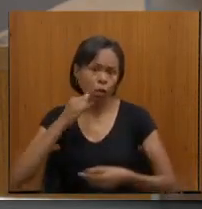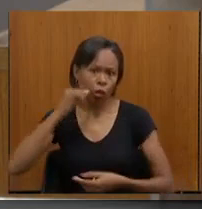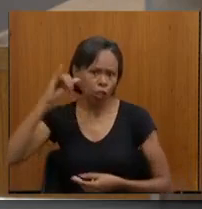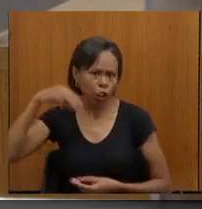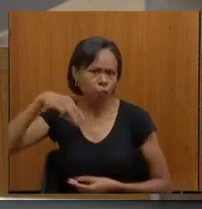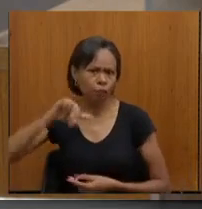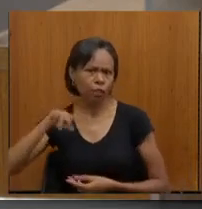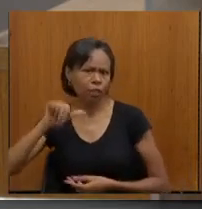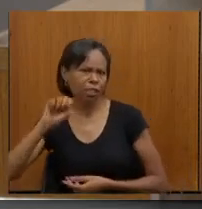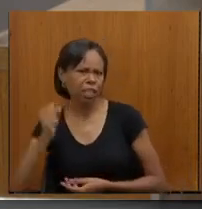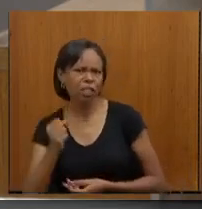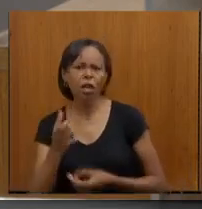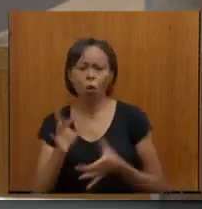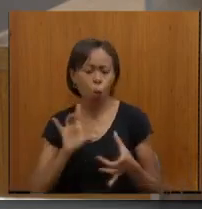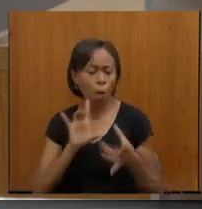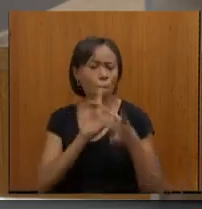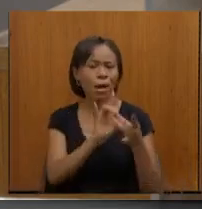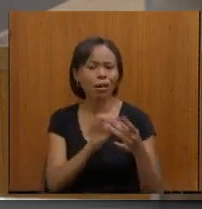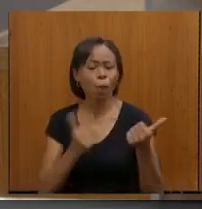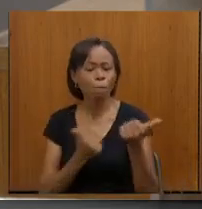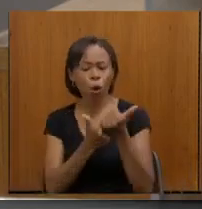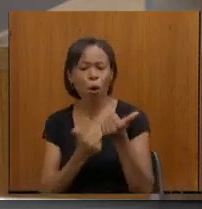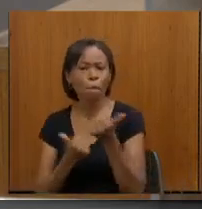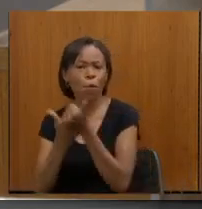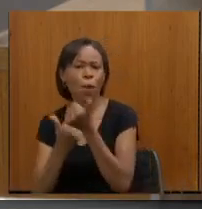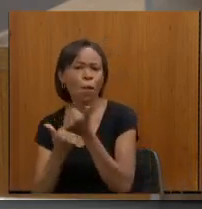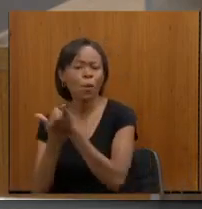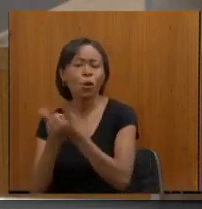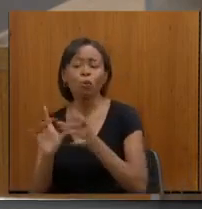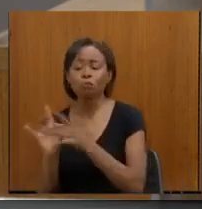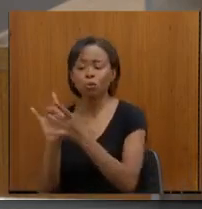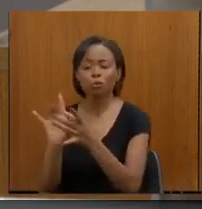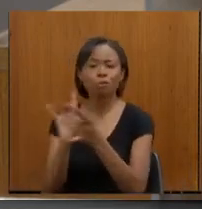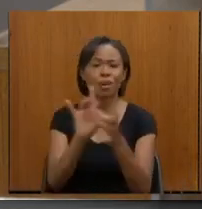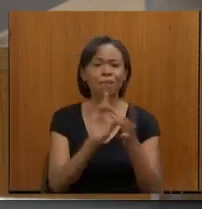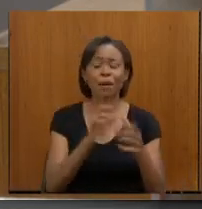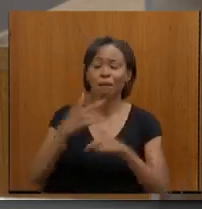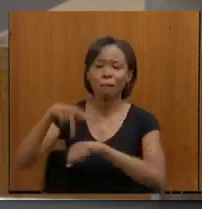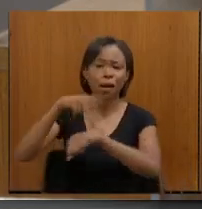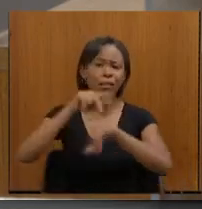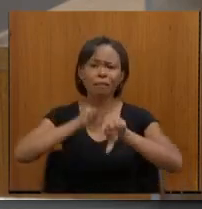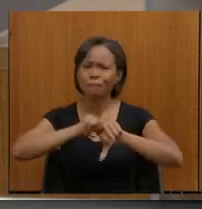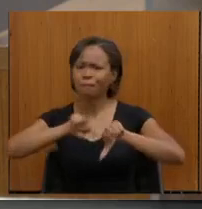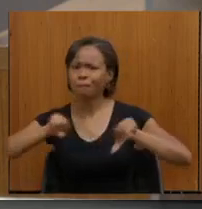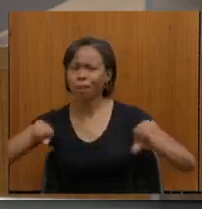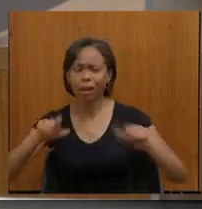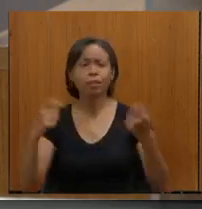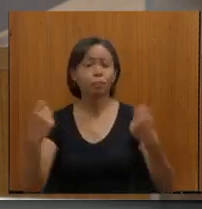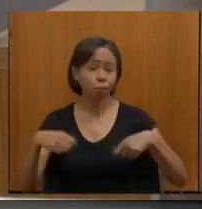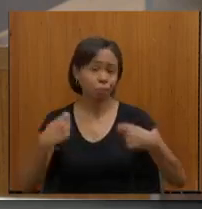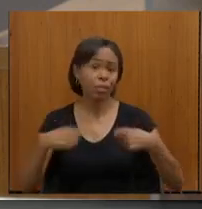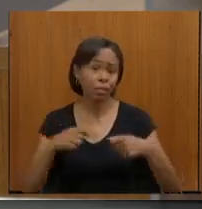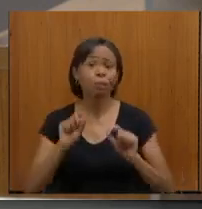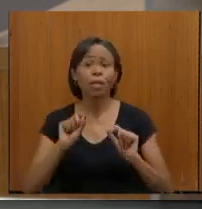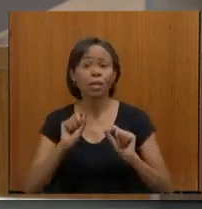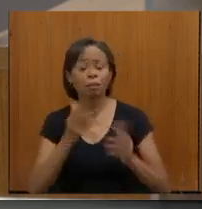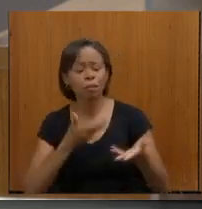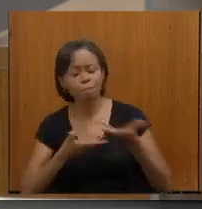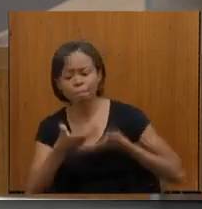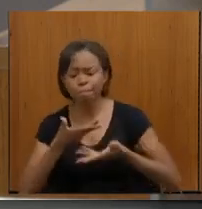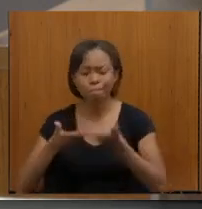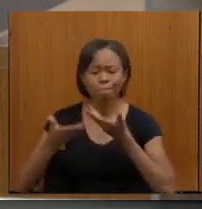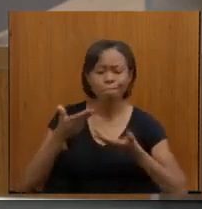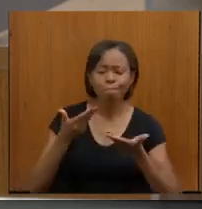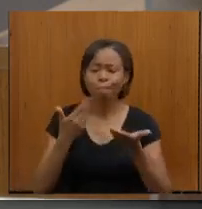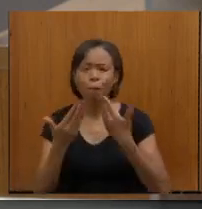Unido com Alemanha com a Dinamarca com ao Chile com o intuito de nós trocarmos ideias